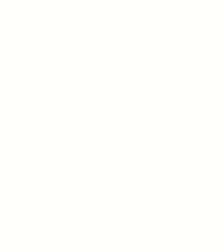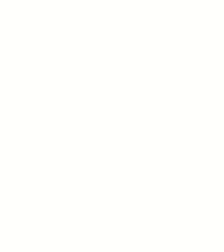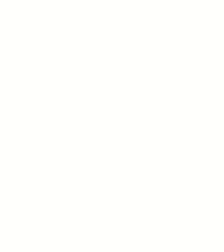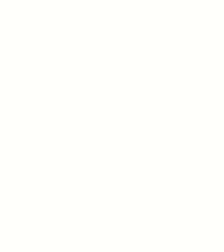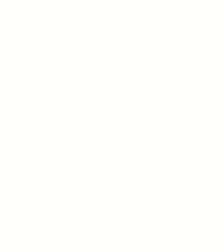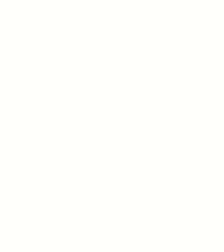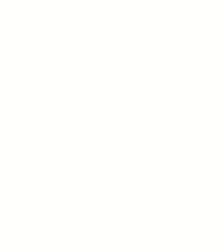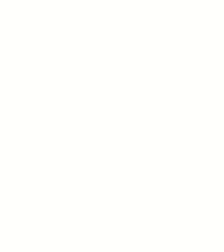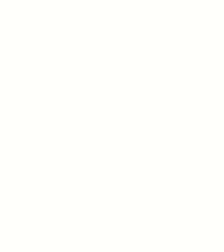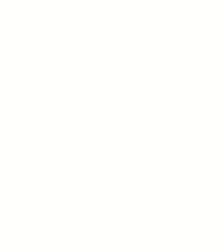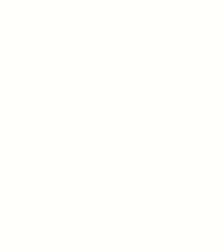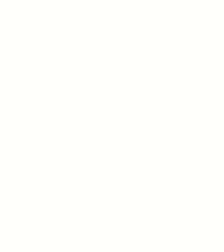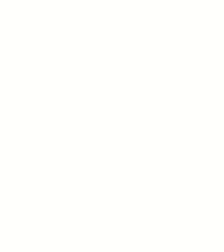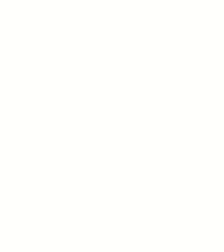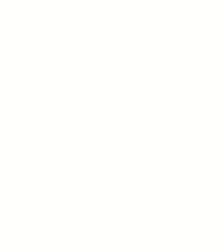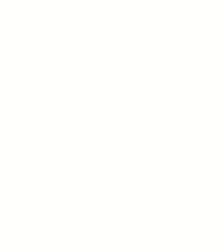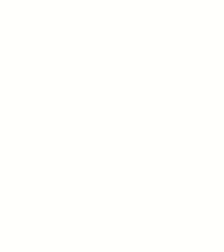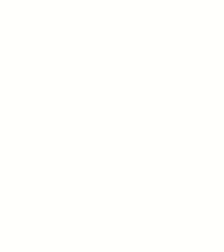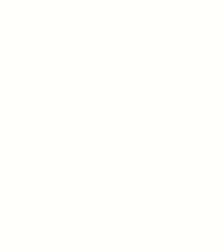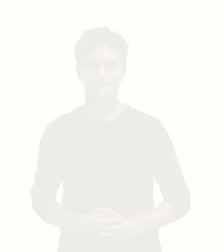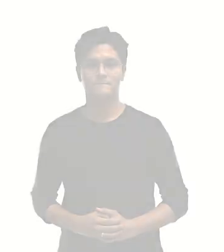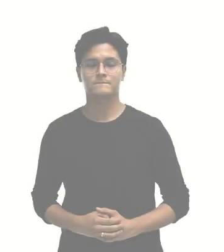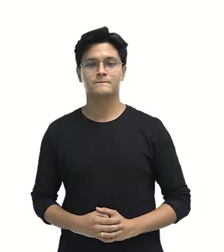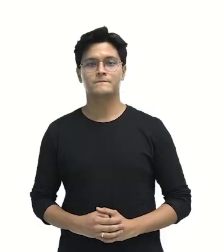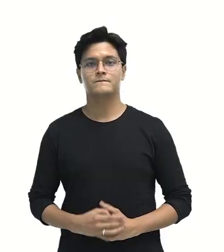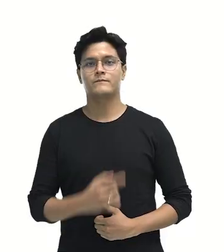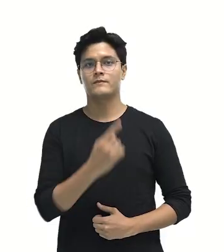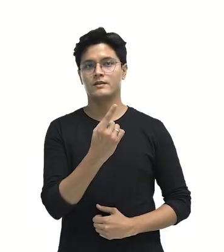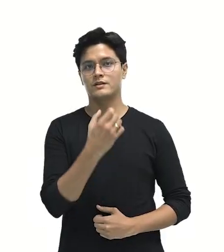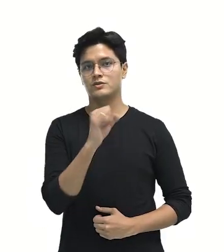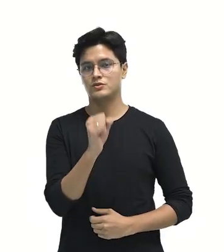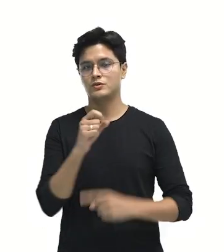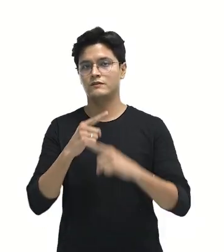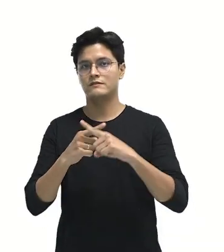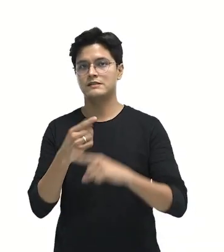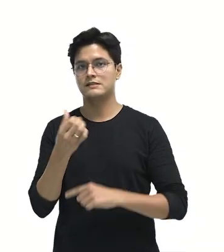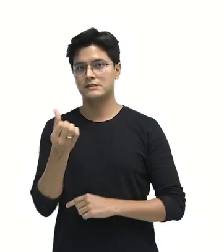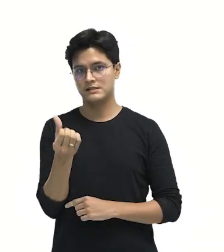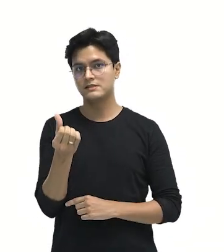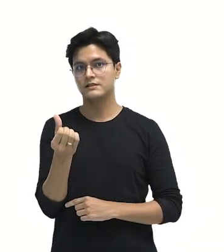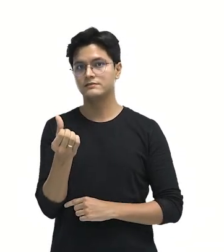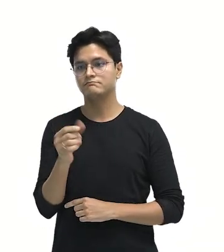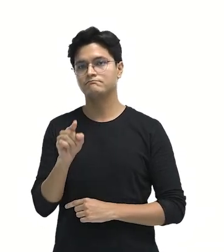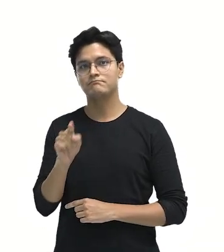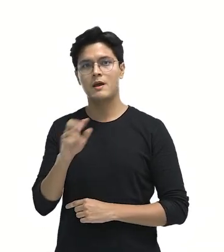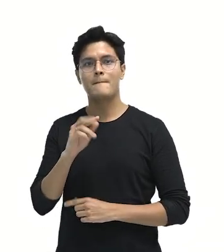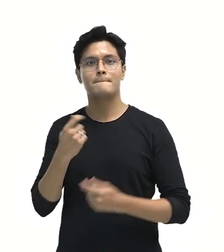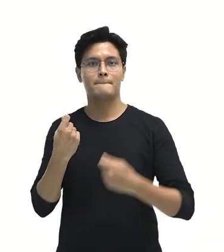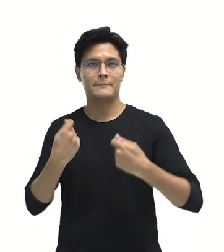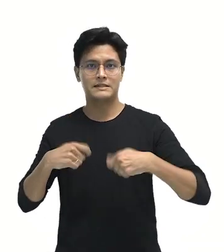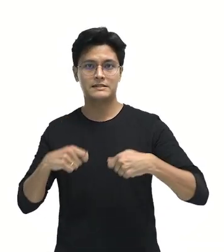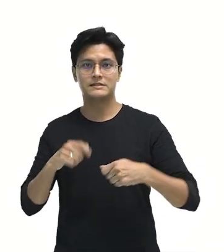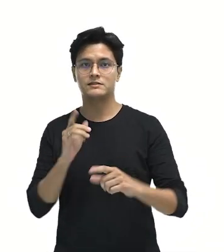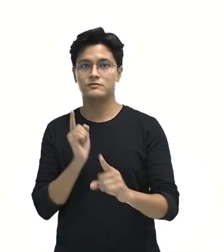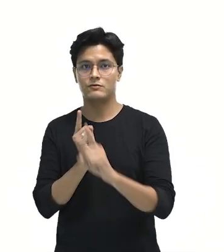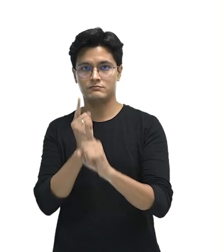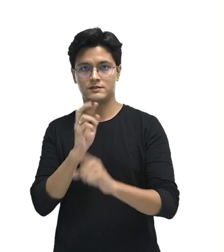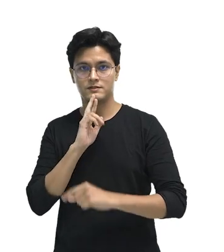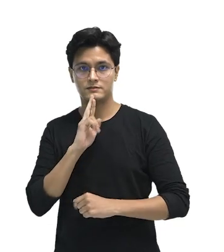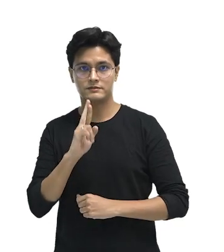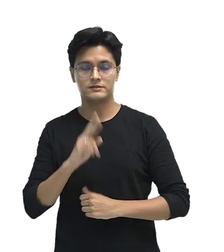C. 18 vezes 6 é o resultado que a gente tem que encontrar, tá bom?